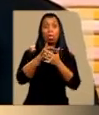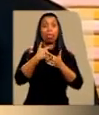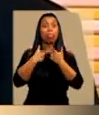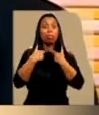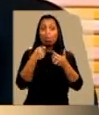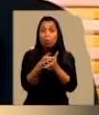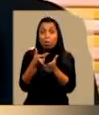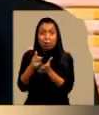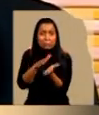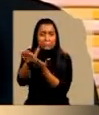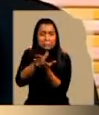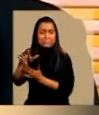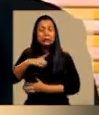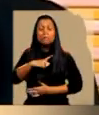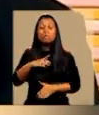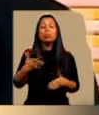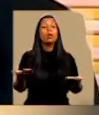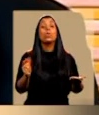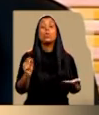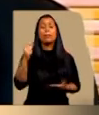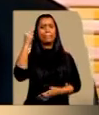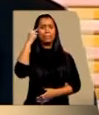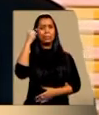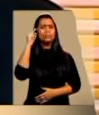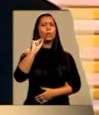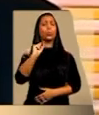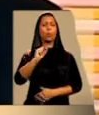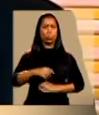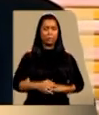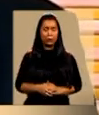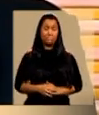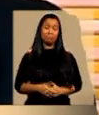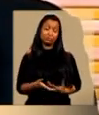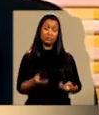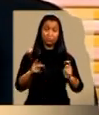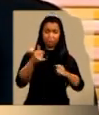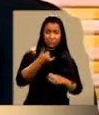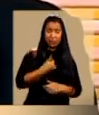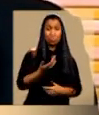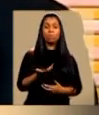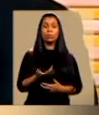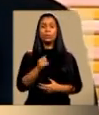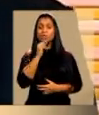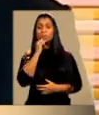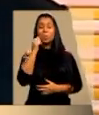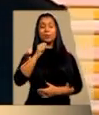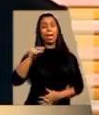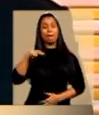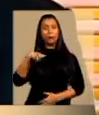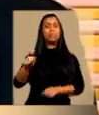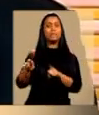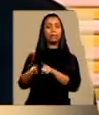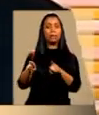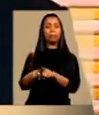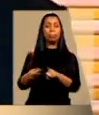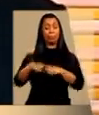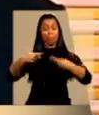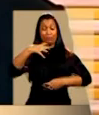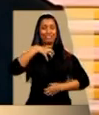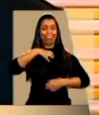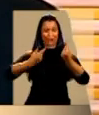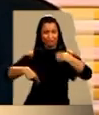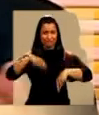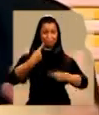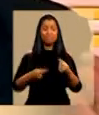do consumo, as armadilhas dos gastos, é pensando nos vilões, né? Como você bem disse, como a Amanda, com relação à